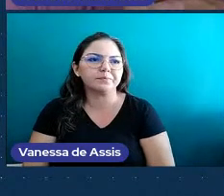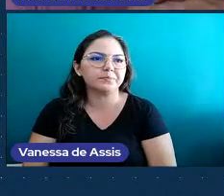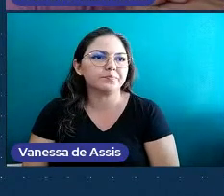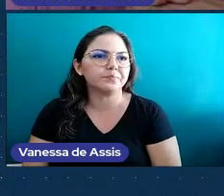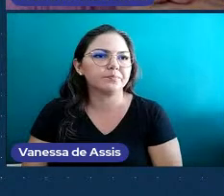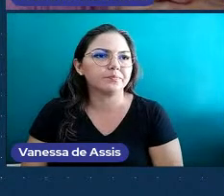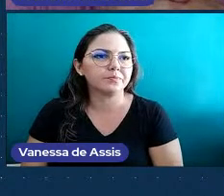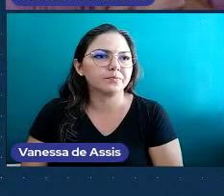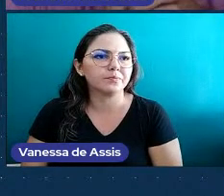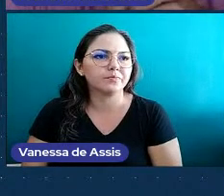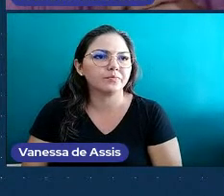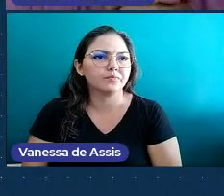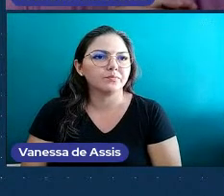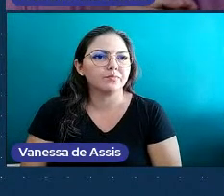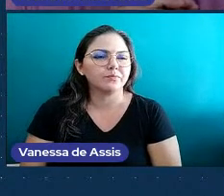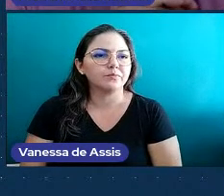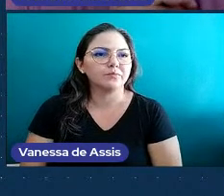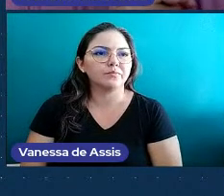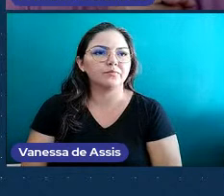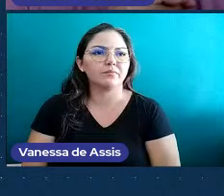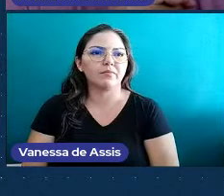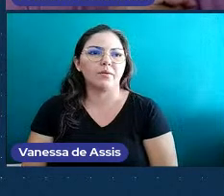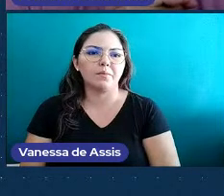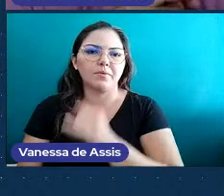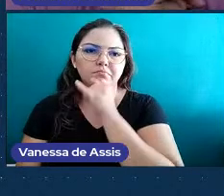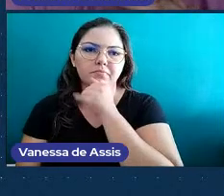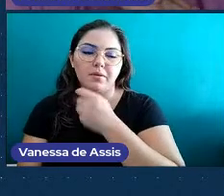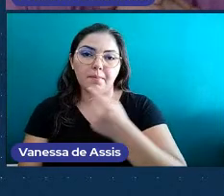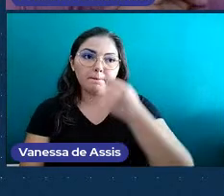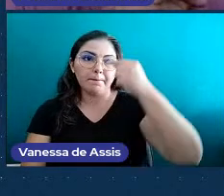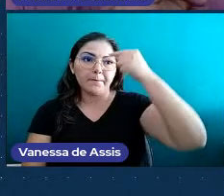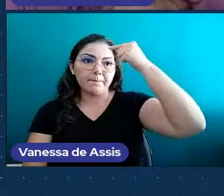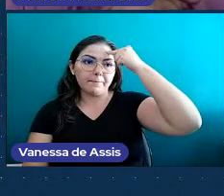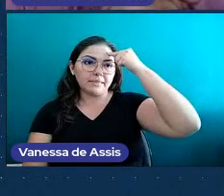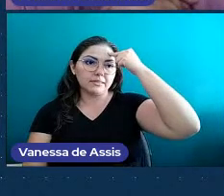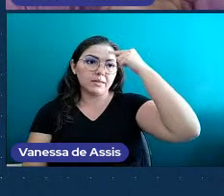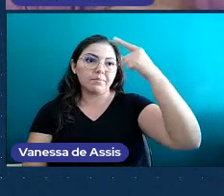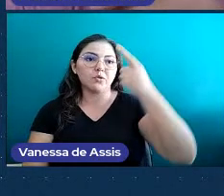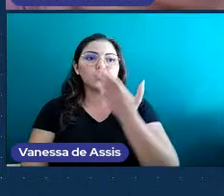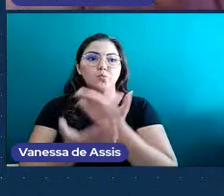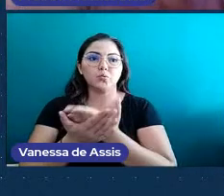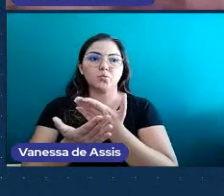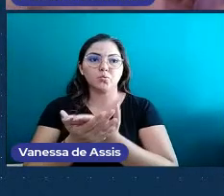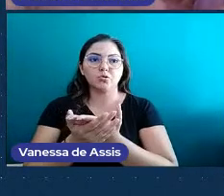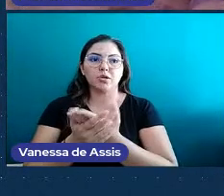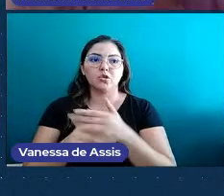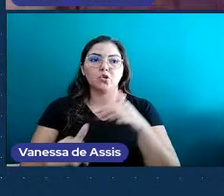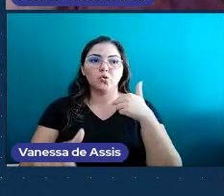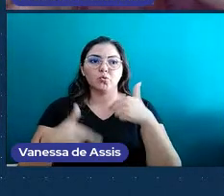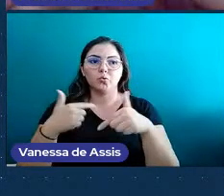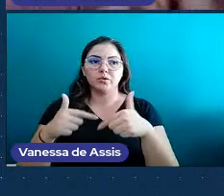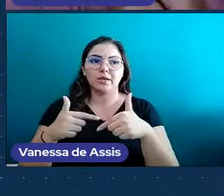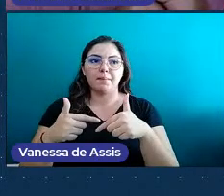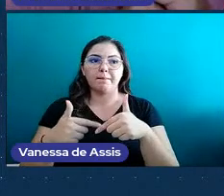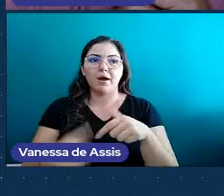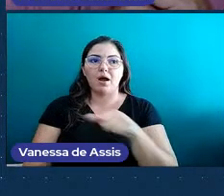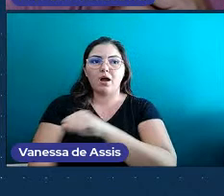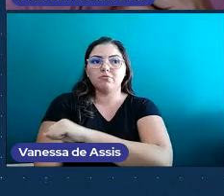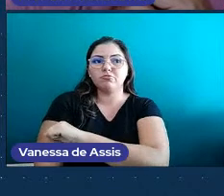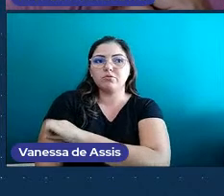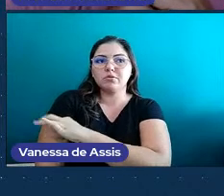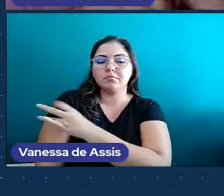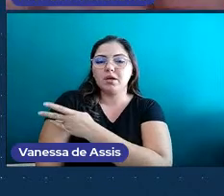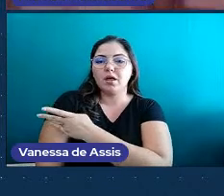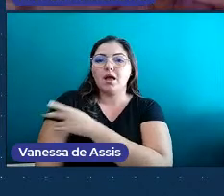dos anos iniciais do ensino fundamental de escolas da sede do município de Aracati sobre o trabalho dos seus professores. Aqui, o que seria aquela